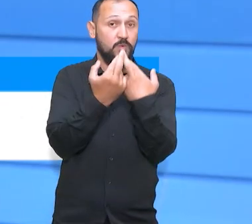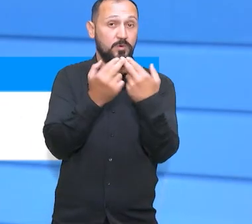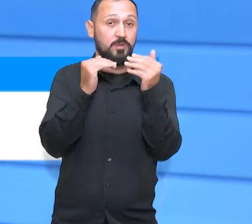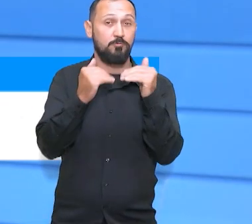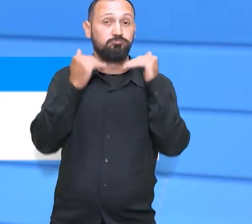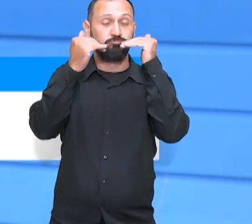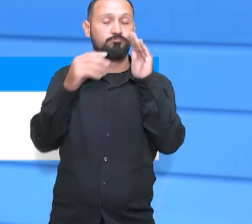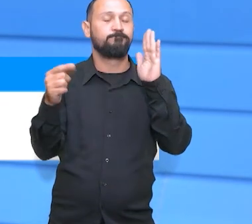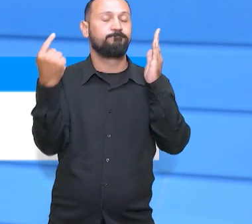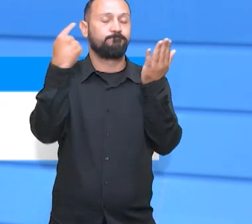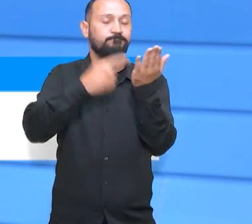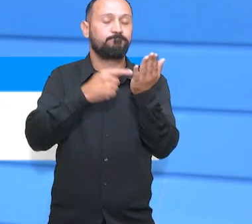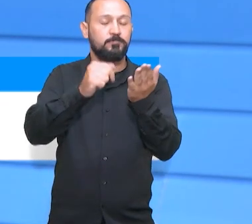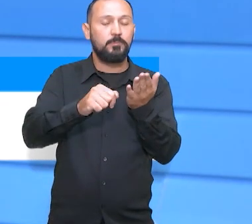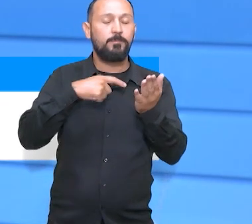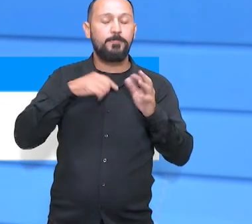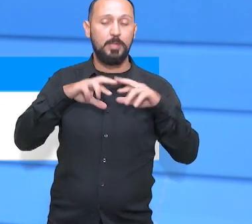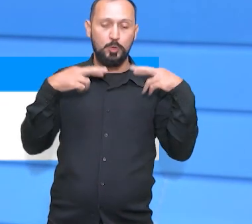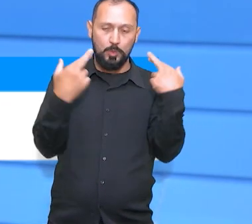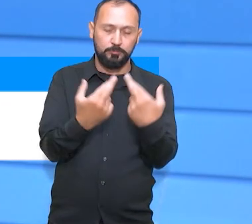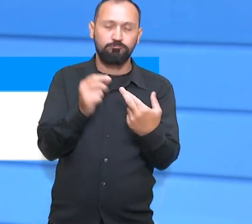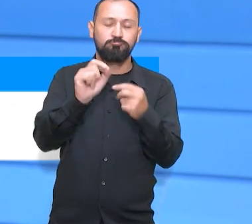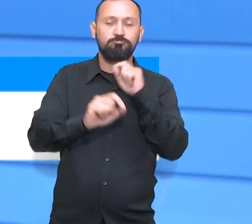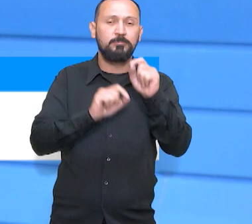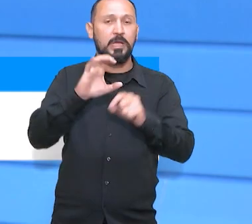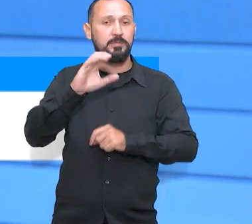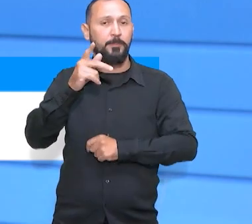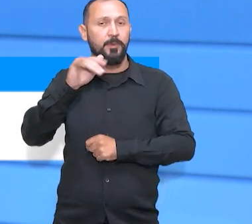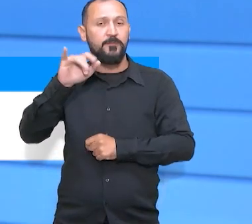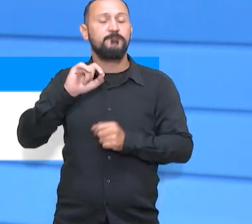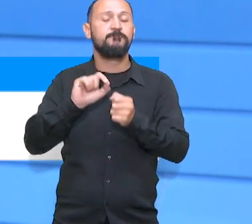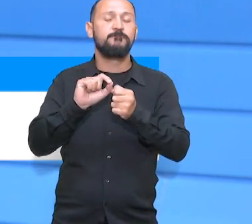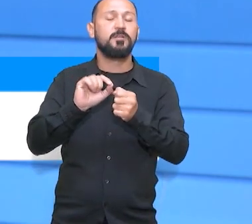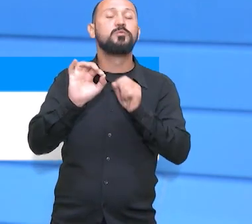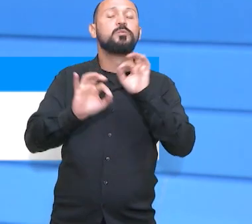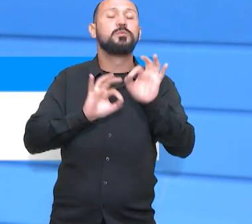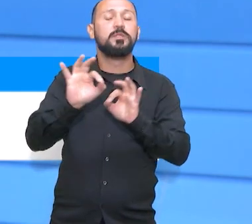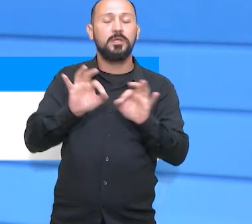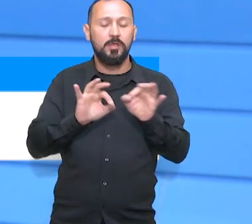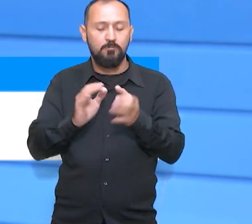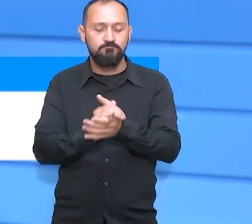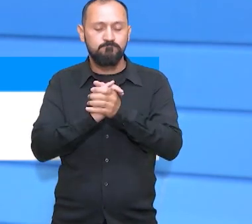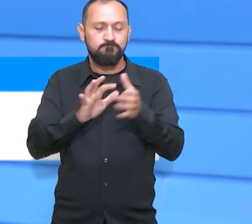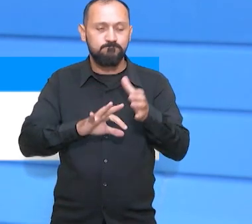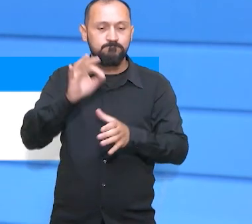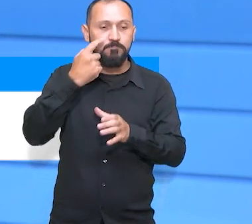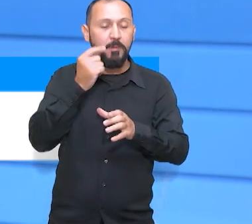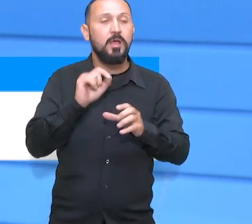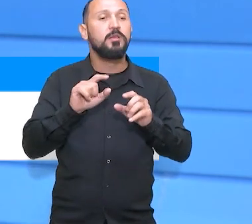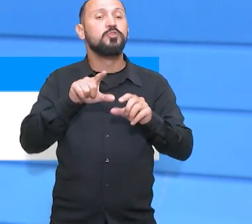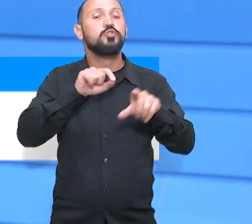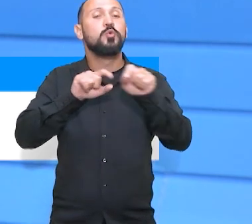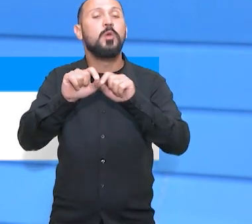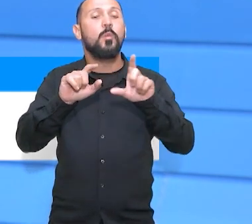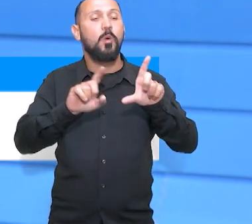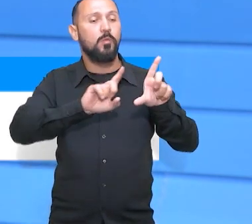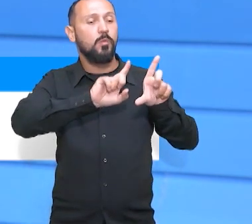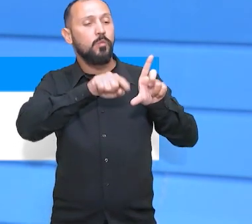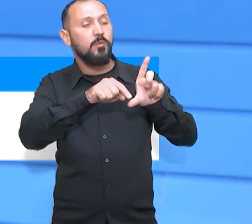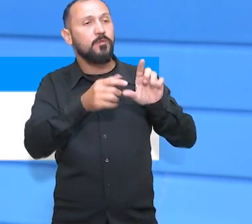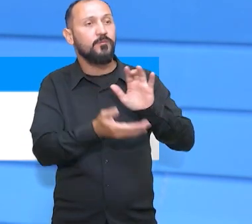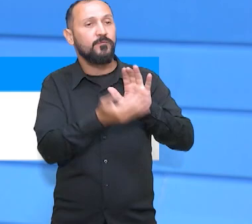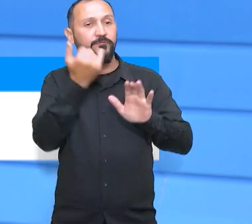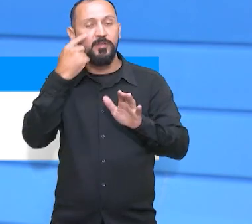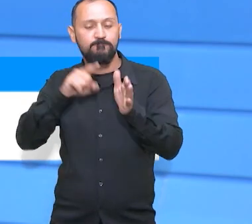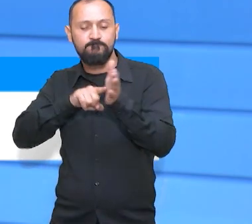extraordinária aqui no plenário Júlio Maia, a CPI da Energisa realizou novo sorteio para a retirada dos medidores de energia que devem ser analisados pela